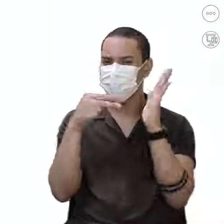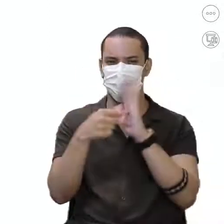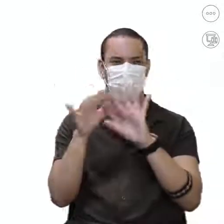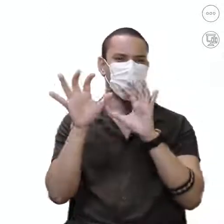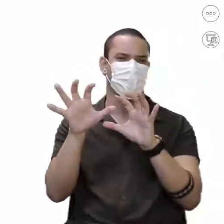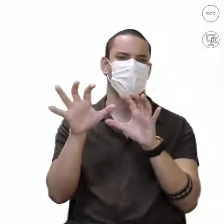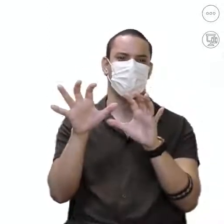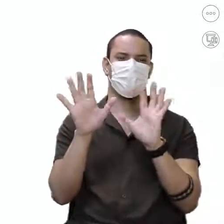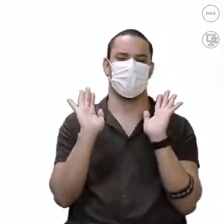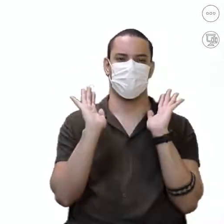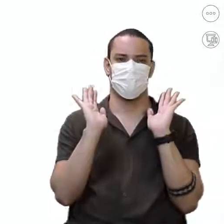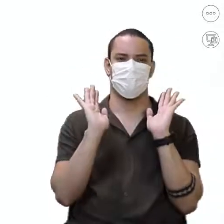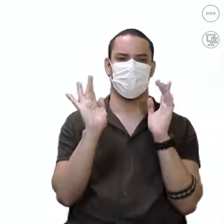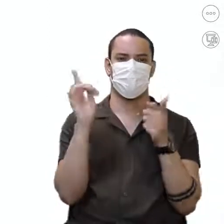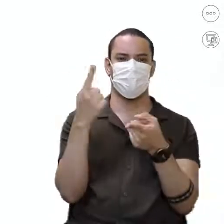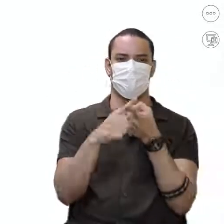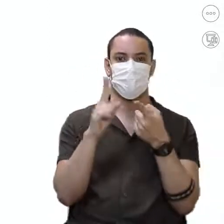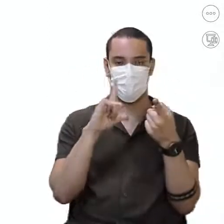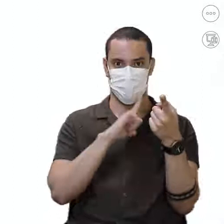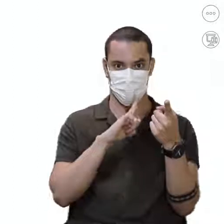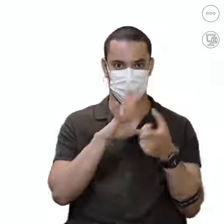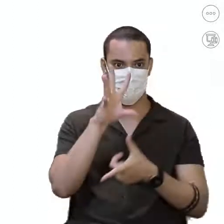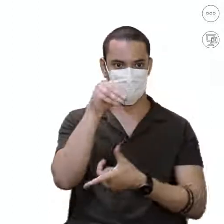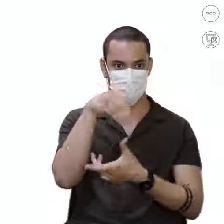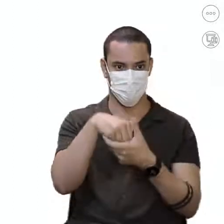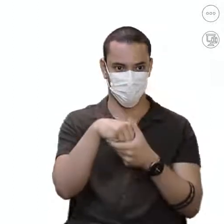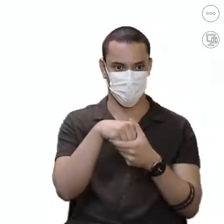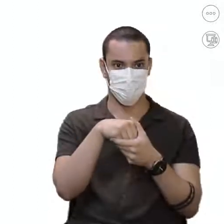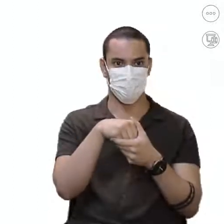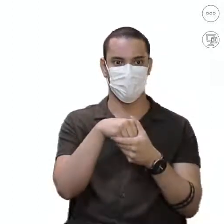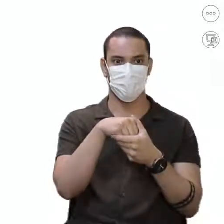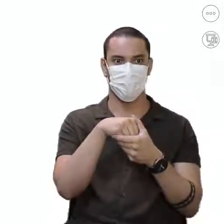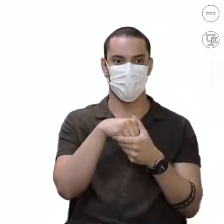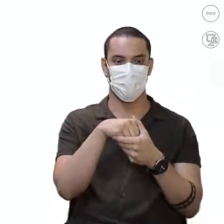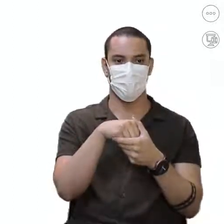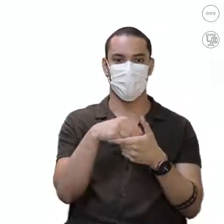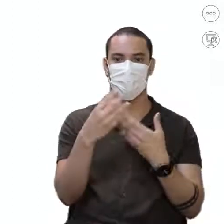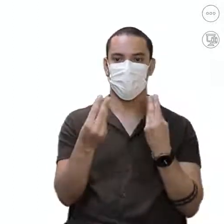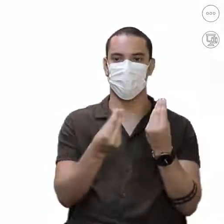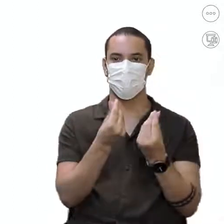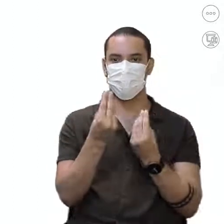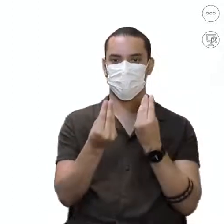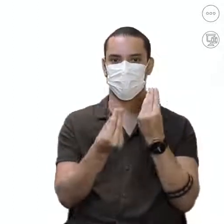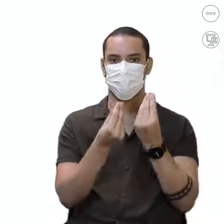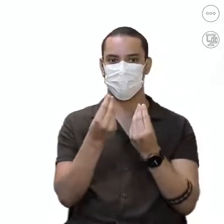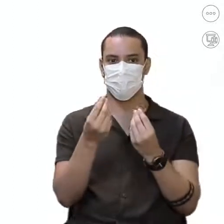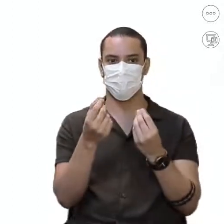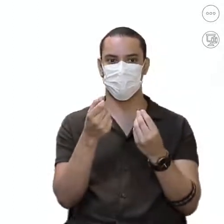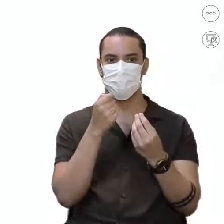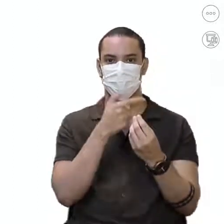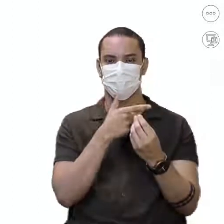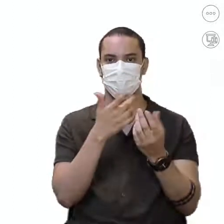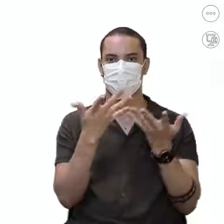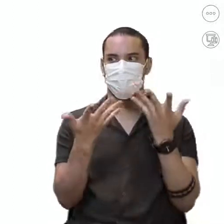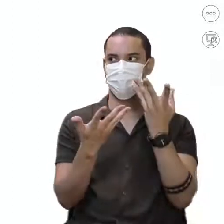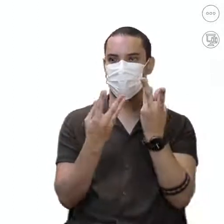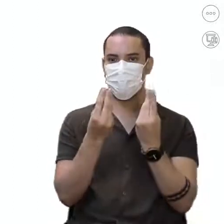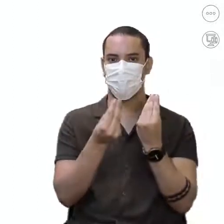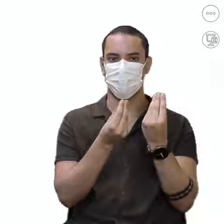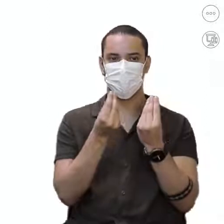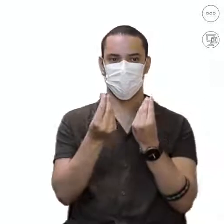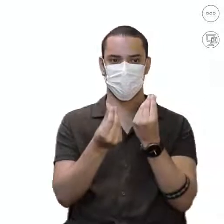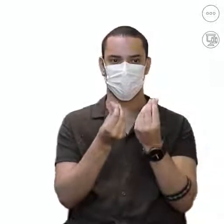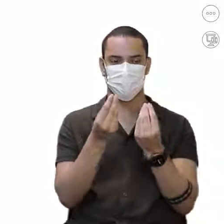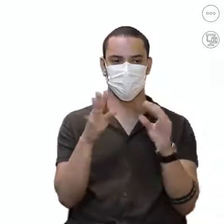significa aquilo. Porque às vezes existe essas... Esqueci a palavra em português, gente, que é uma trick. Quando